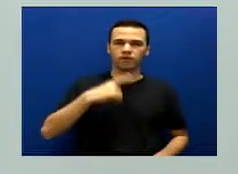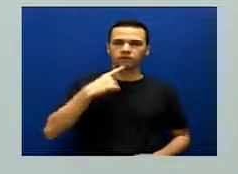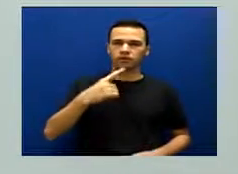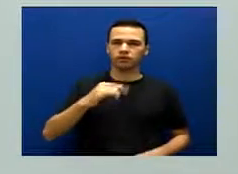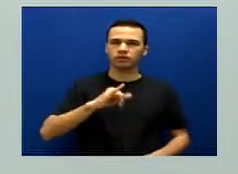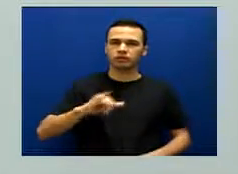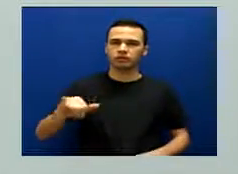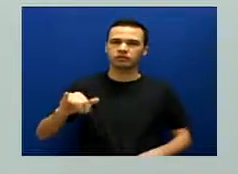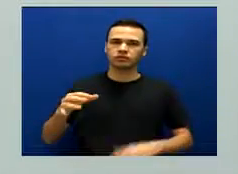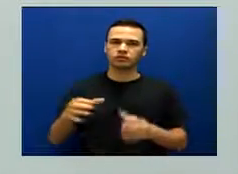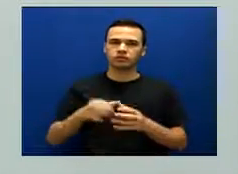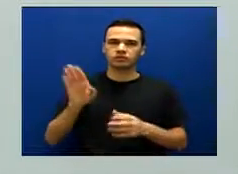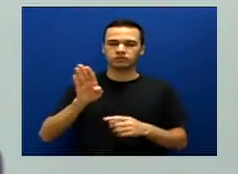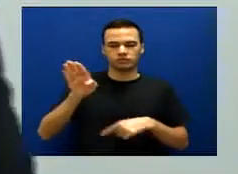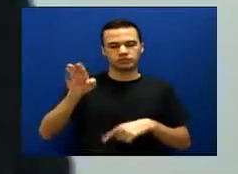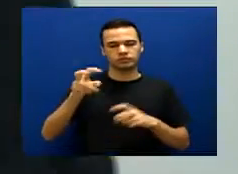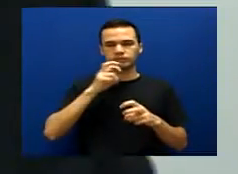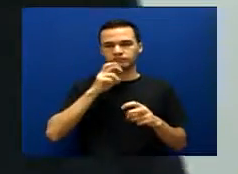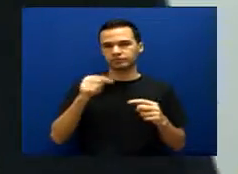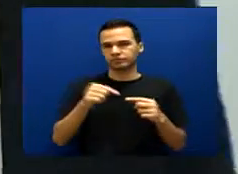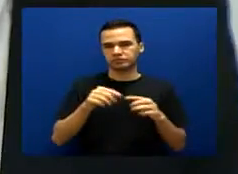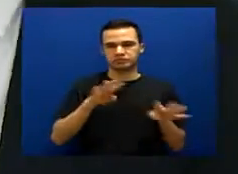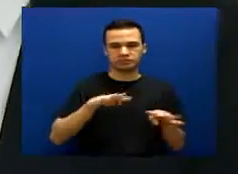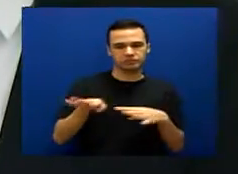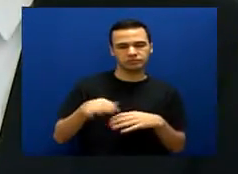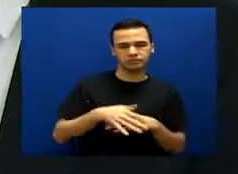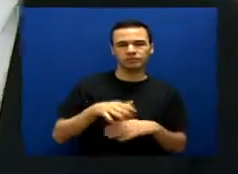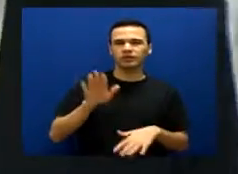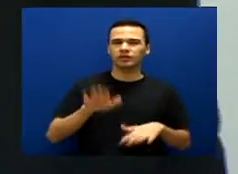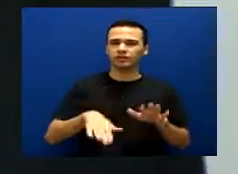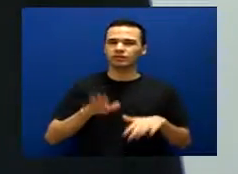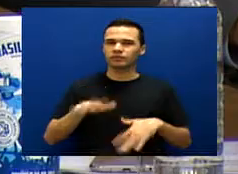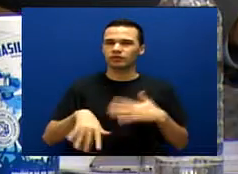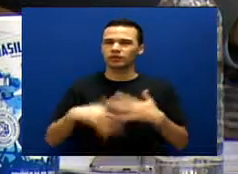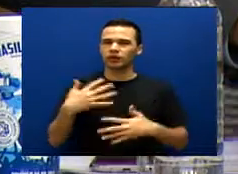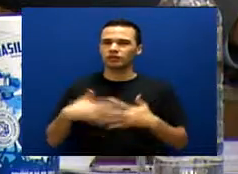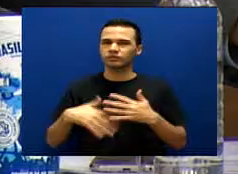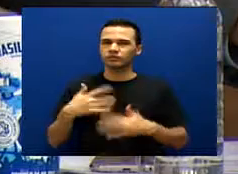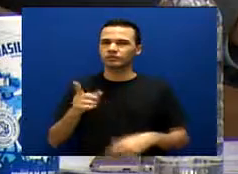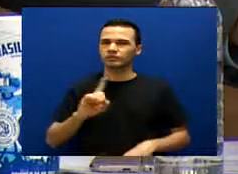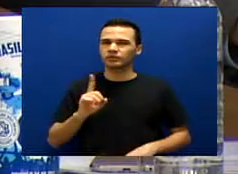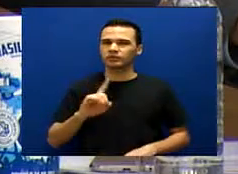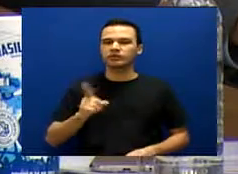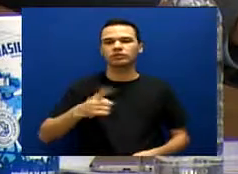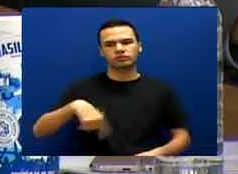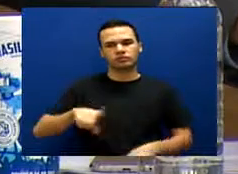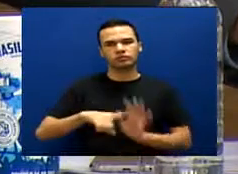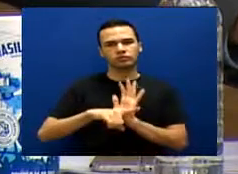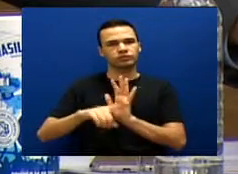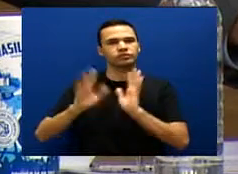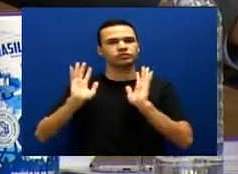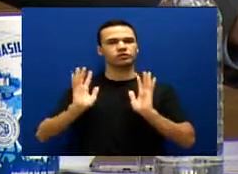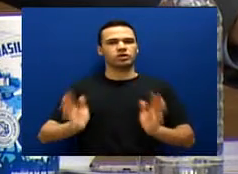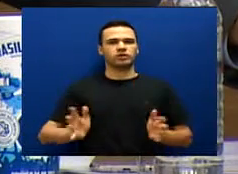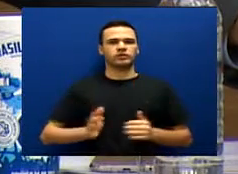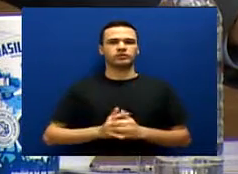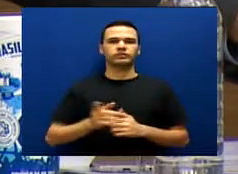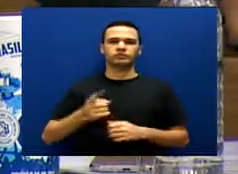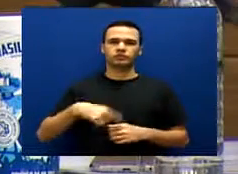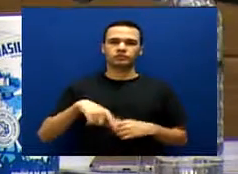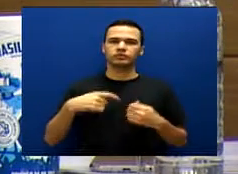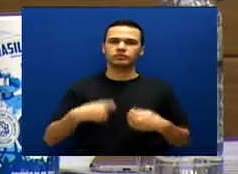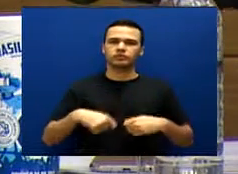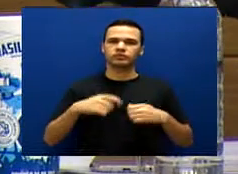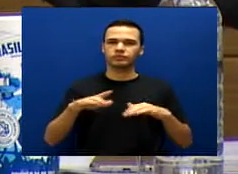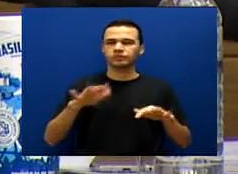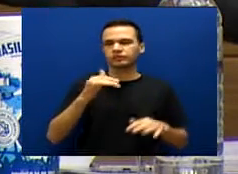de símbolo do esporte em Sorocaba. Muitas vezes, não colocando só os obstáculos, ajuda bastante, né, vereador? É isso, a gente não pode deixar de registrar